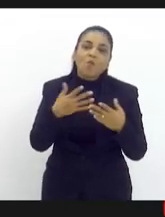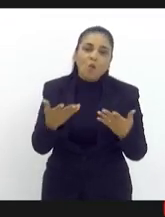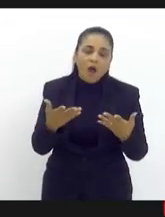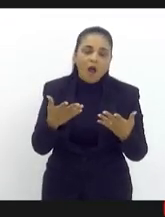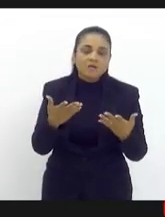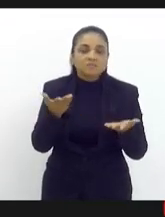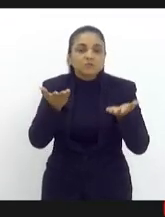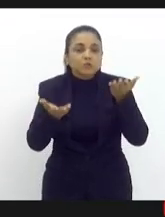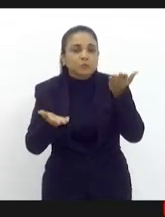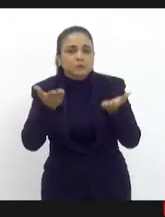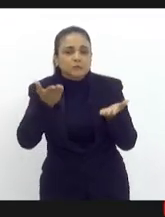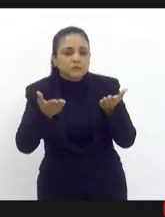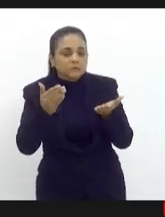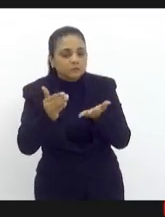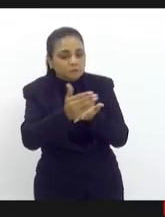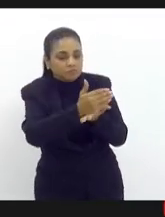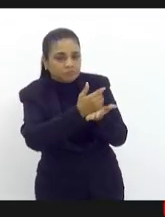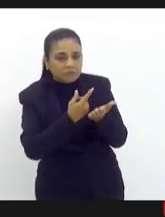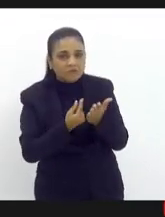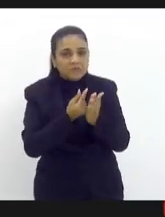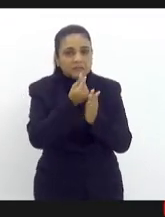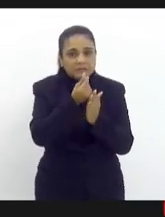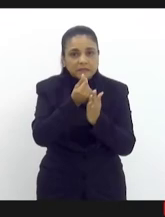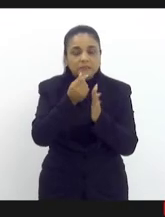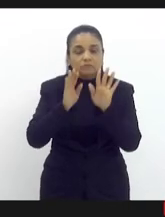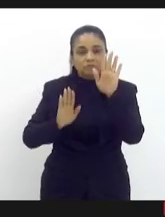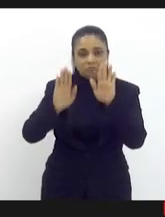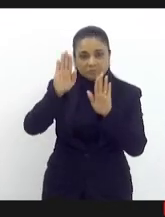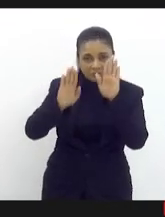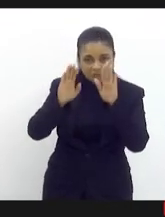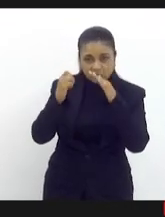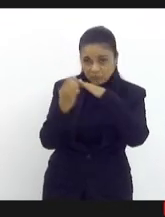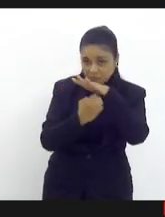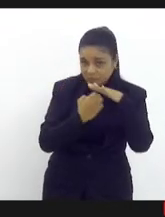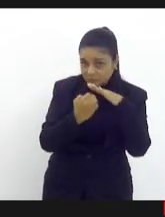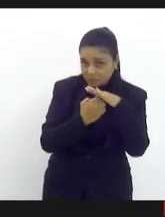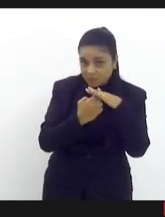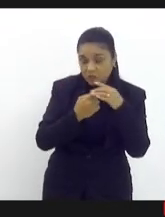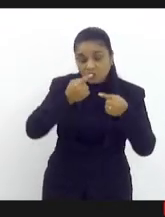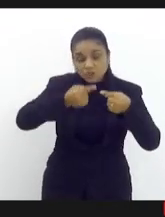equilíbrio econômico-financeiro de uma concessão, discutir